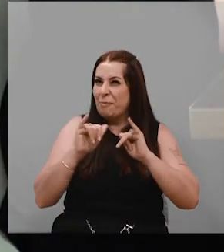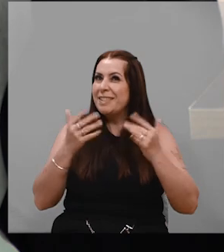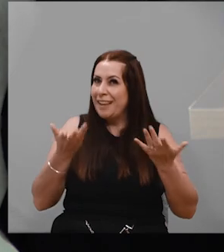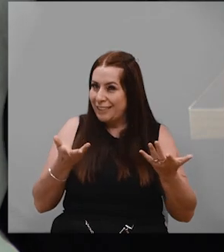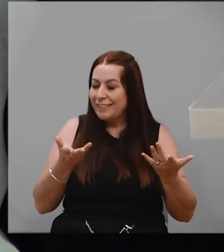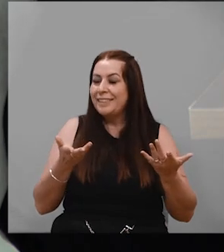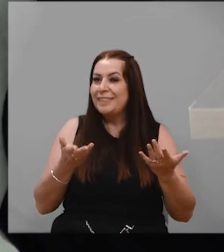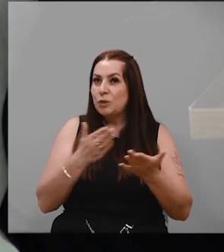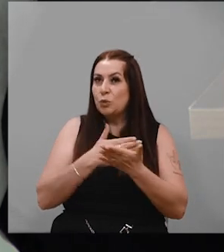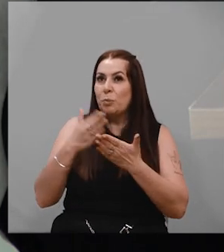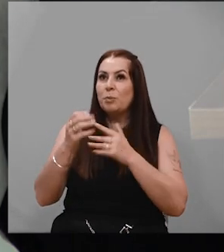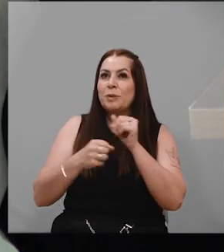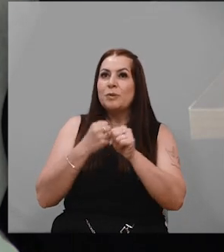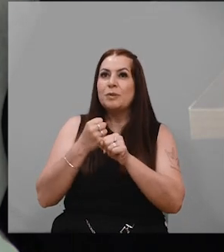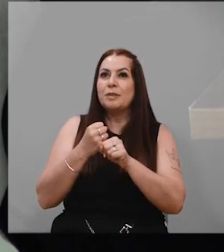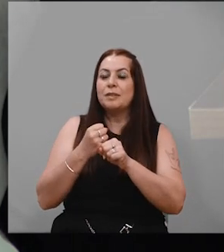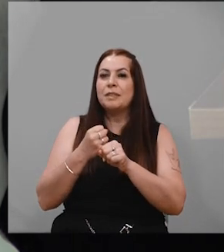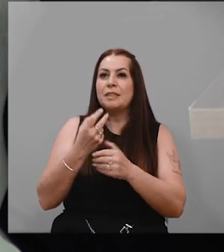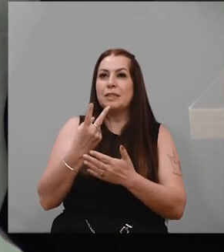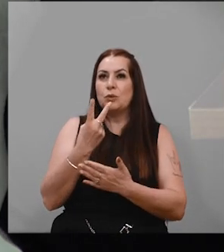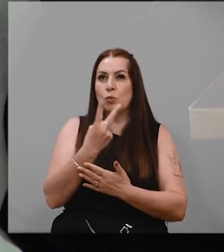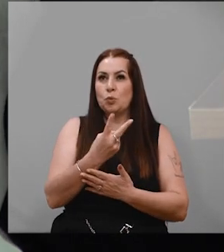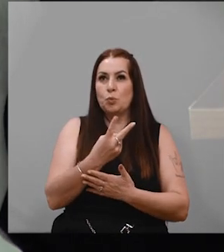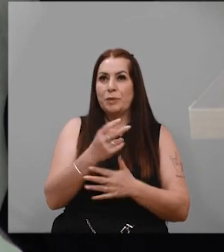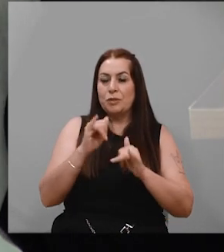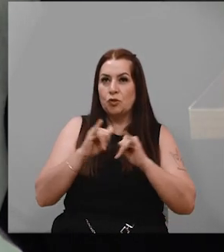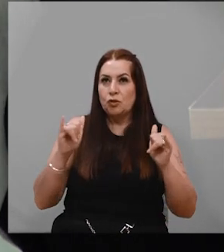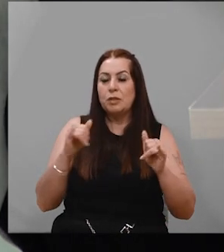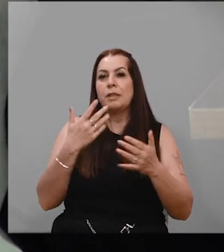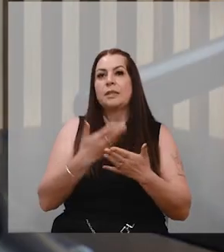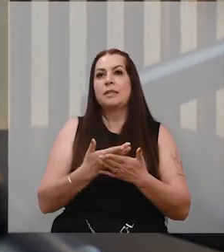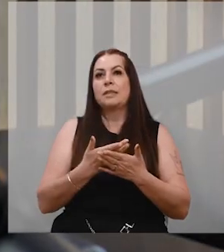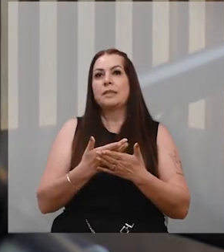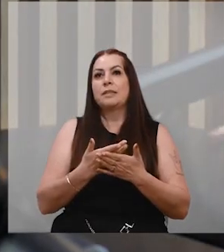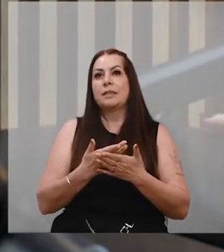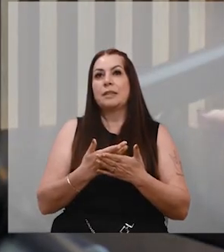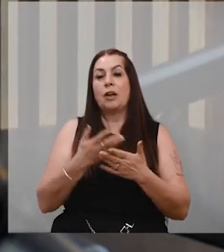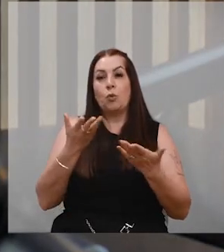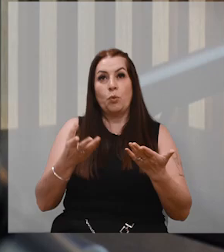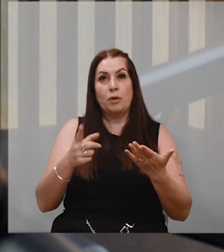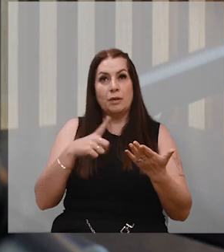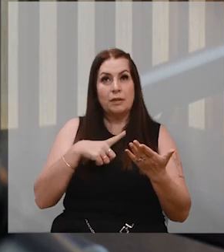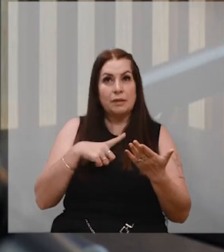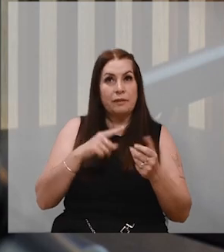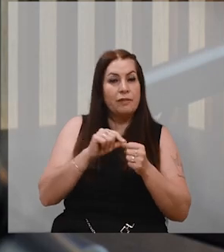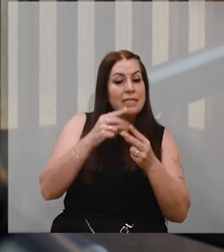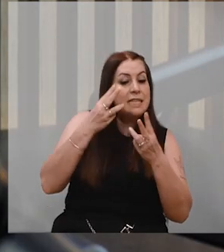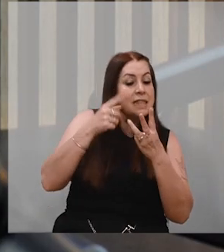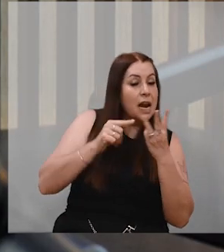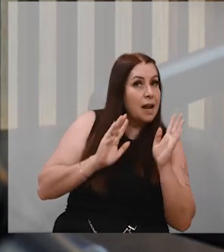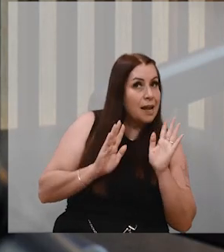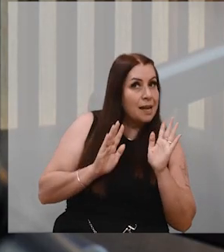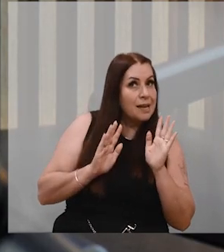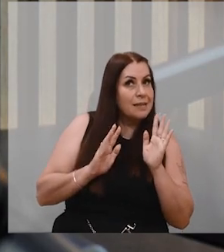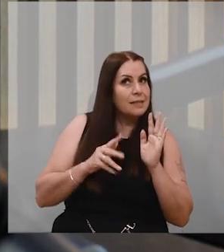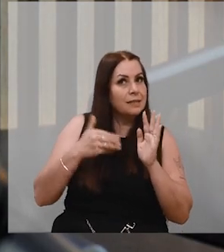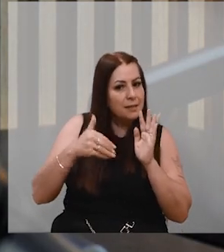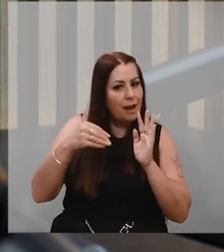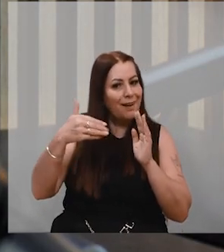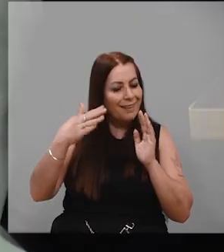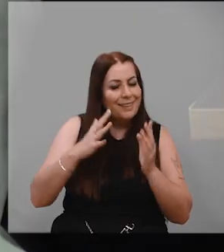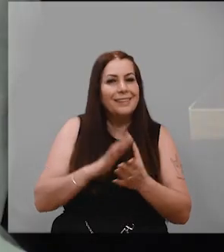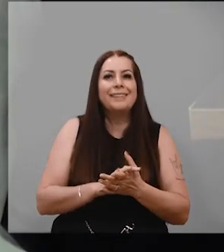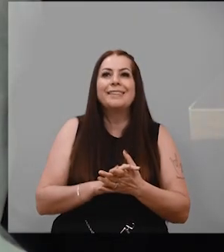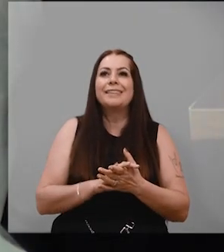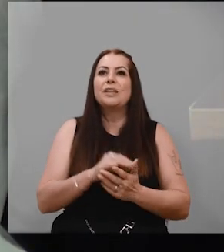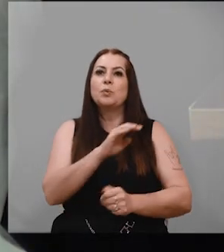coisa. No começo do ano, ali eram duas notícias ali pelo Direto. Agora, a gente já faz 3. Verdade. E assim, a gente vai indo. E